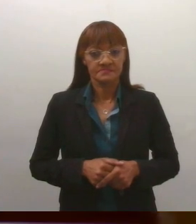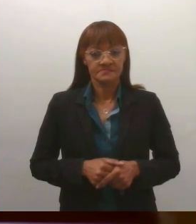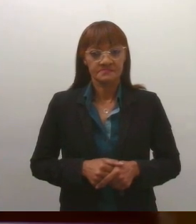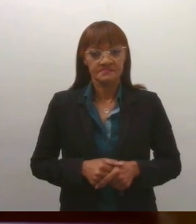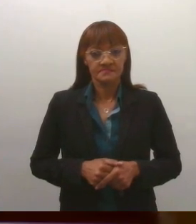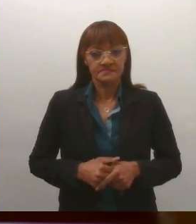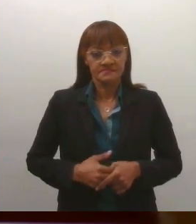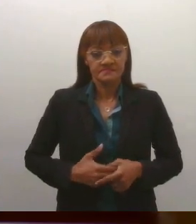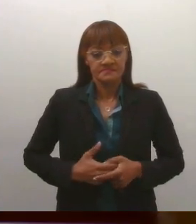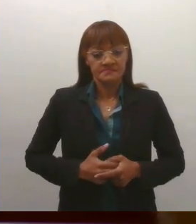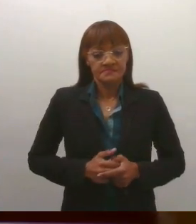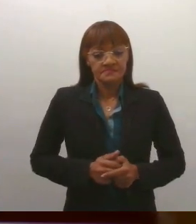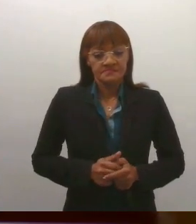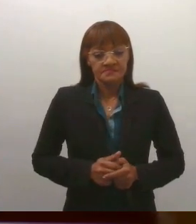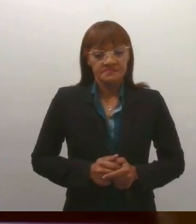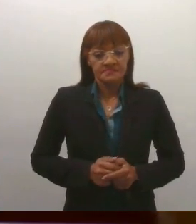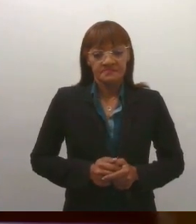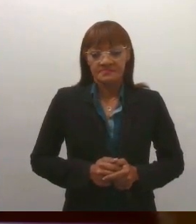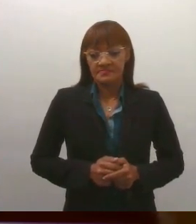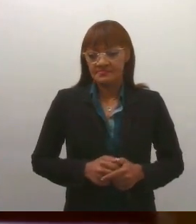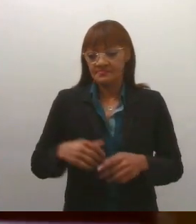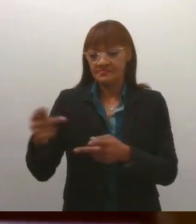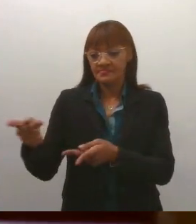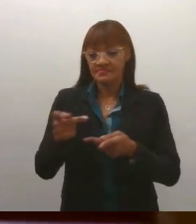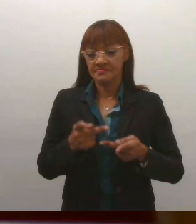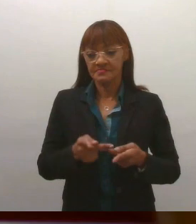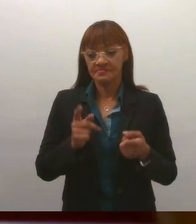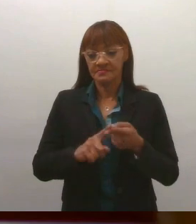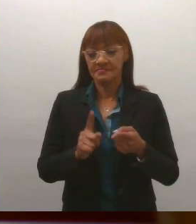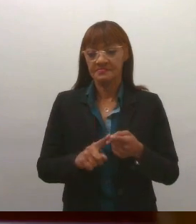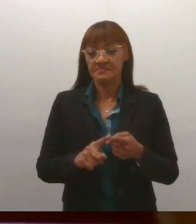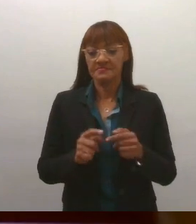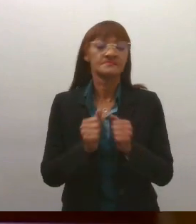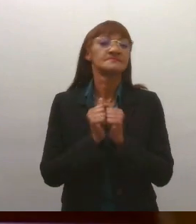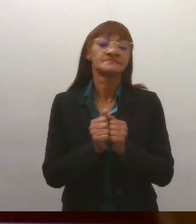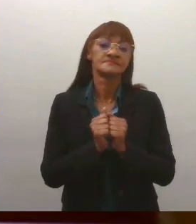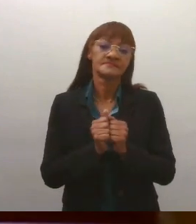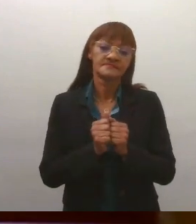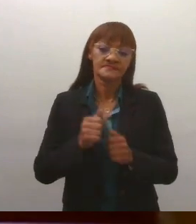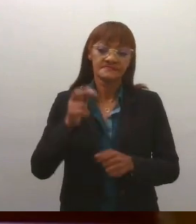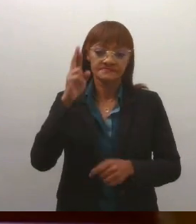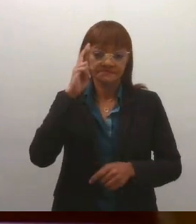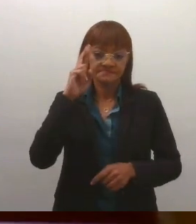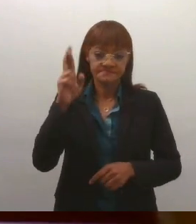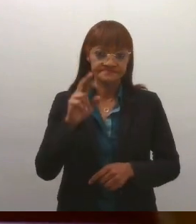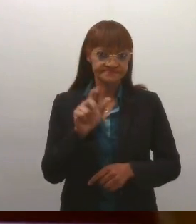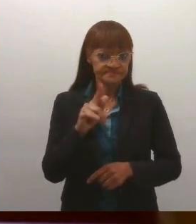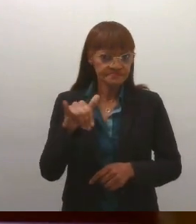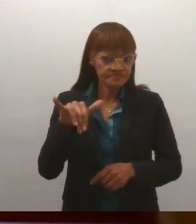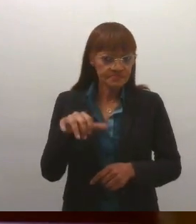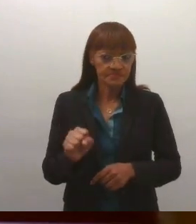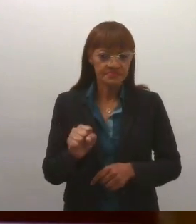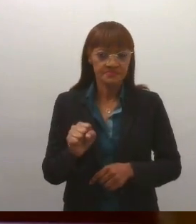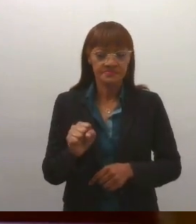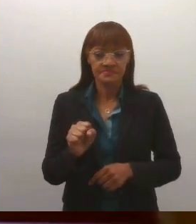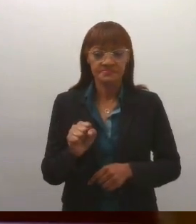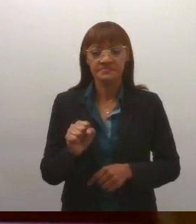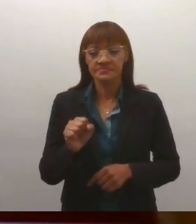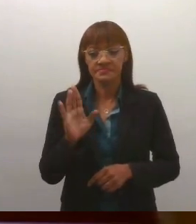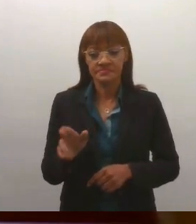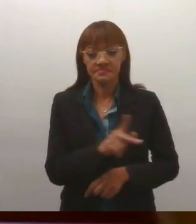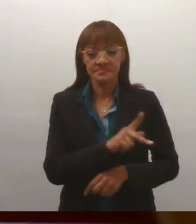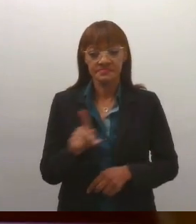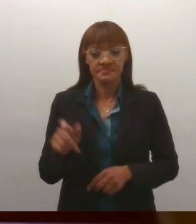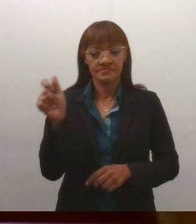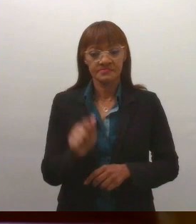Convido para fazer parte da mesa o excelentíssimo senhor Luiz Fausto Valuar, presidente da Associação Sergipana do Ministério Público.